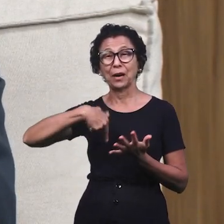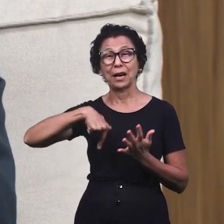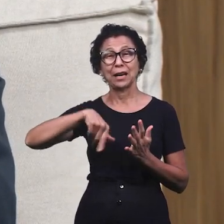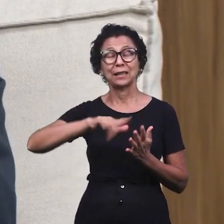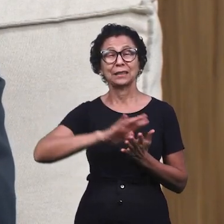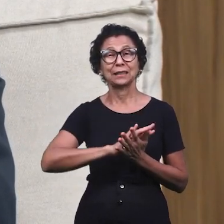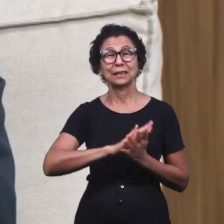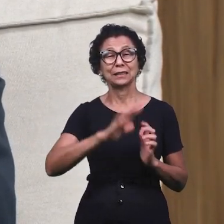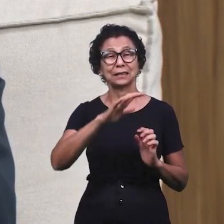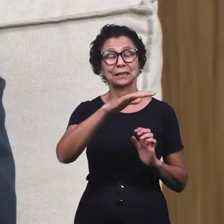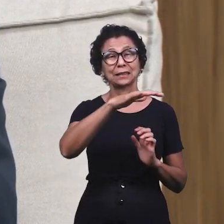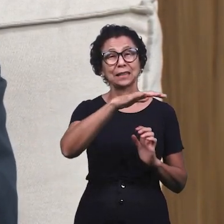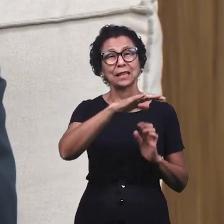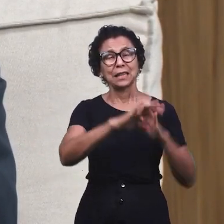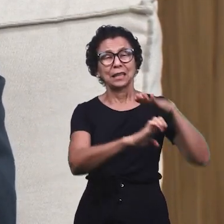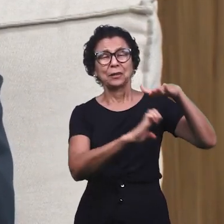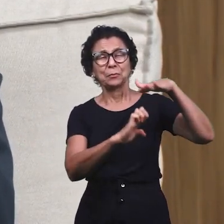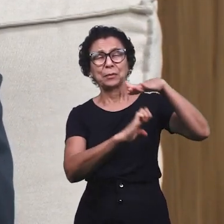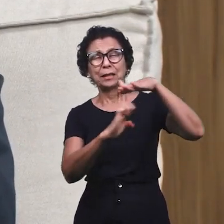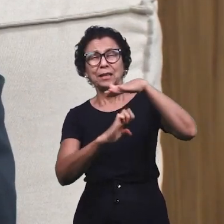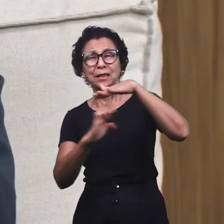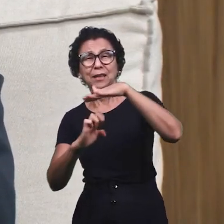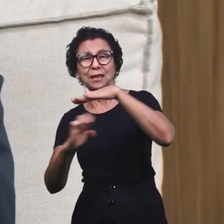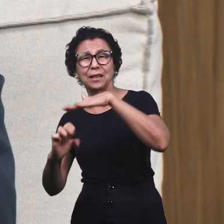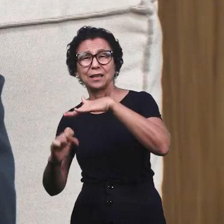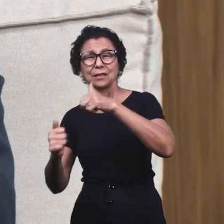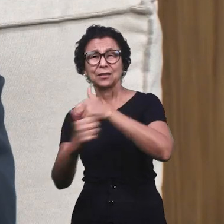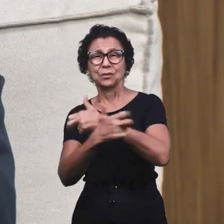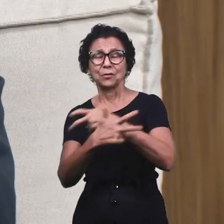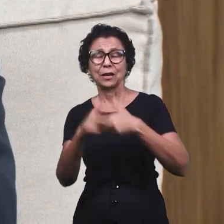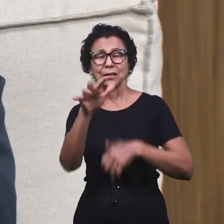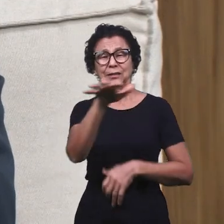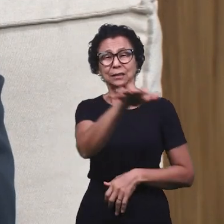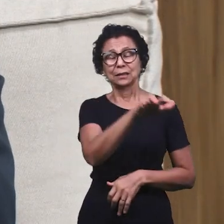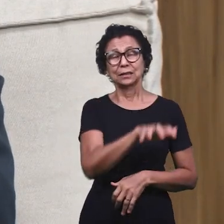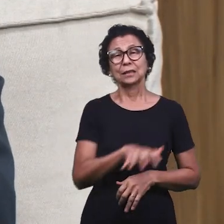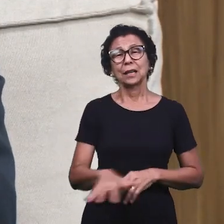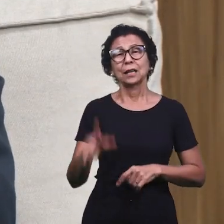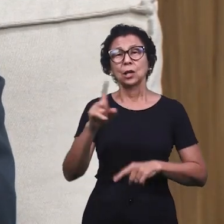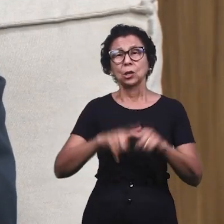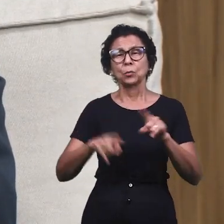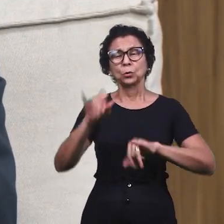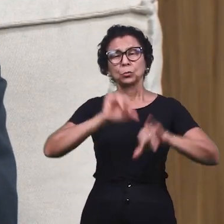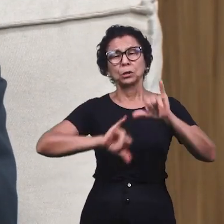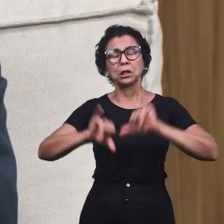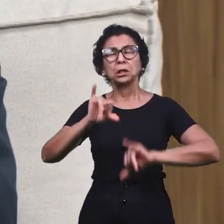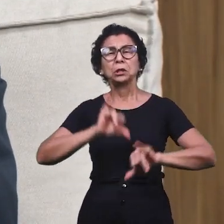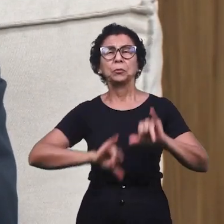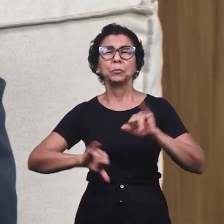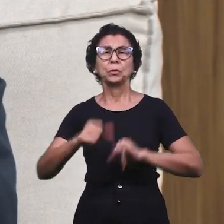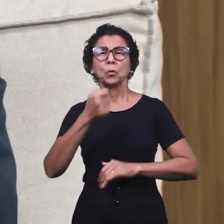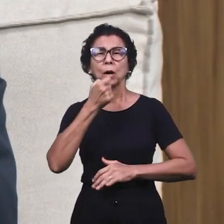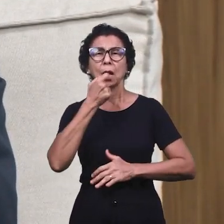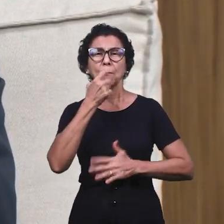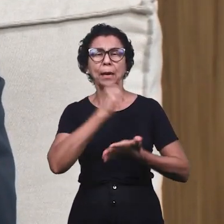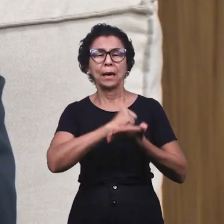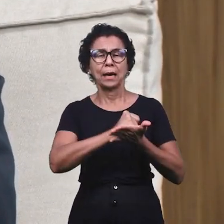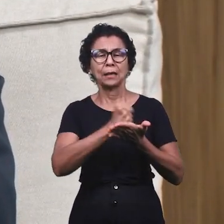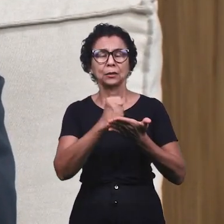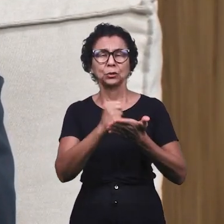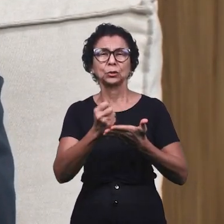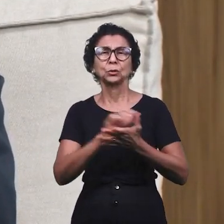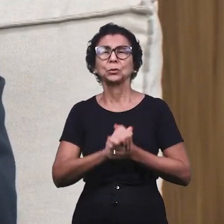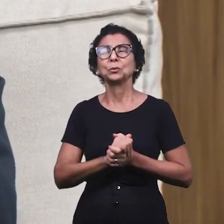você pode imaginar, desde produtos químicos, farmacêuticos, a construção civil,